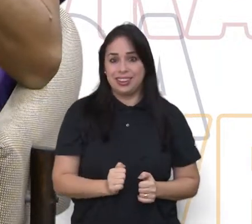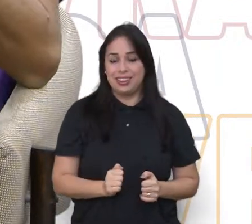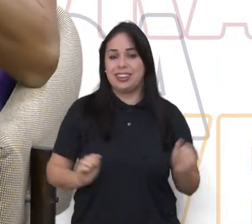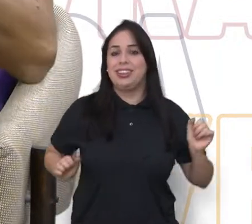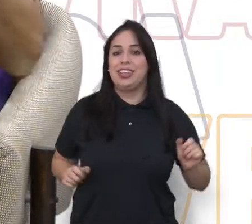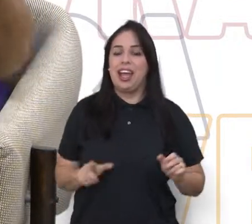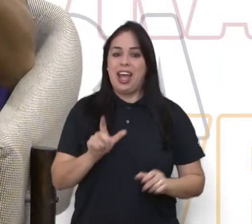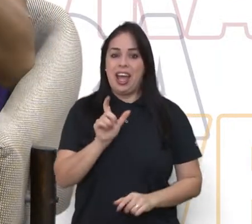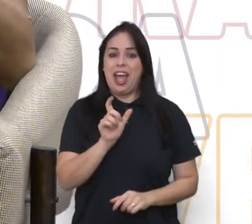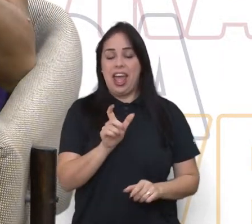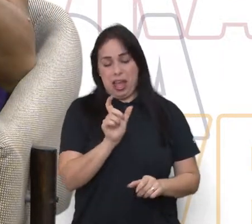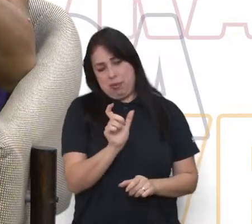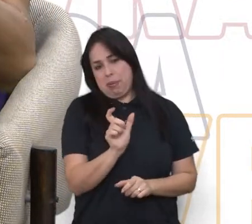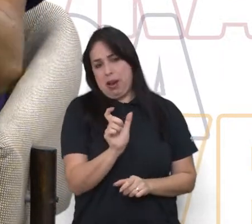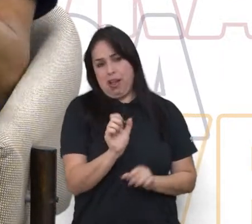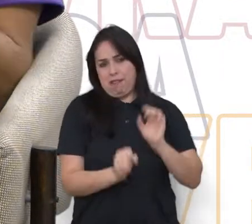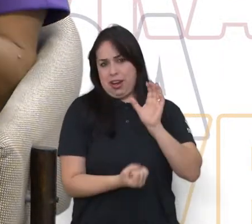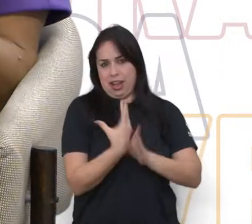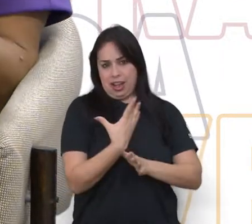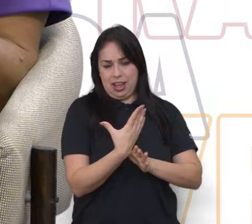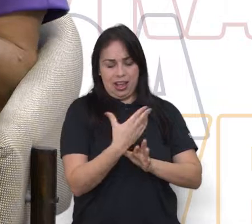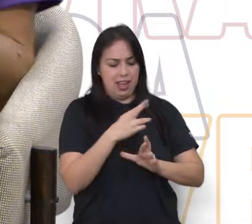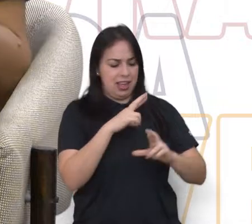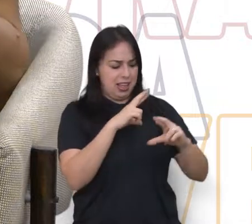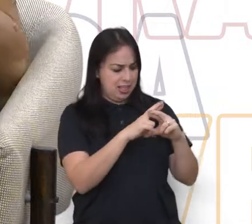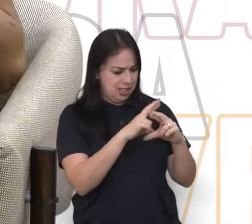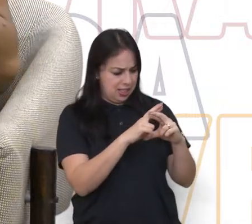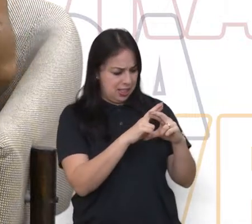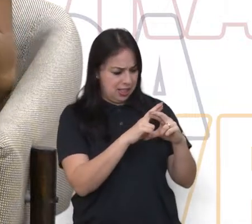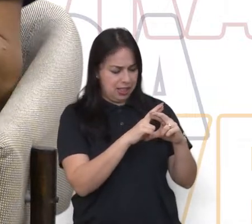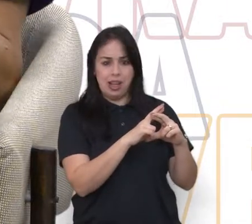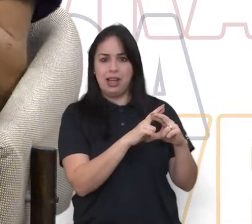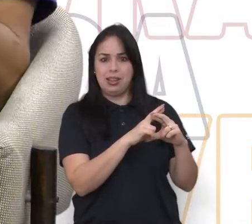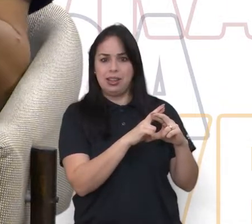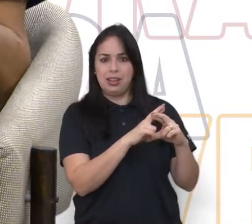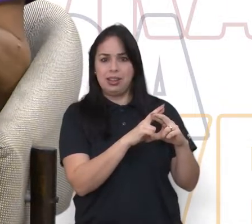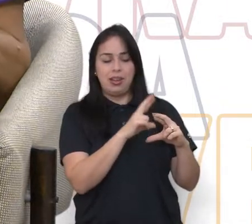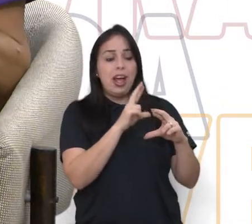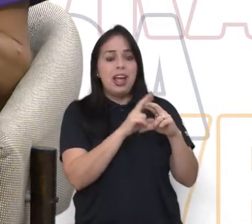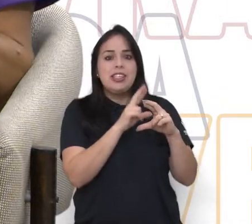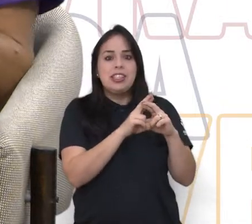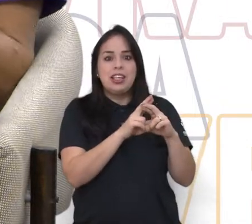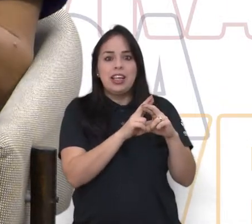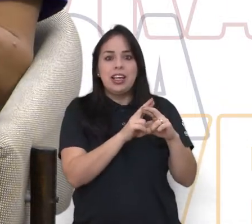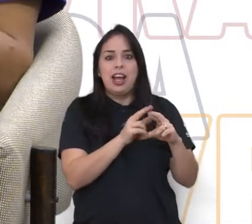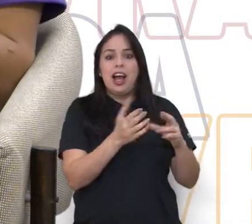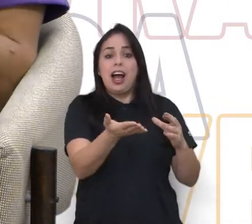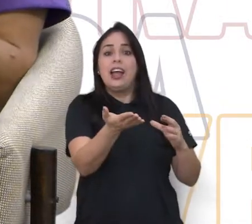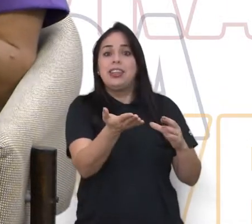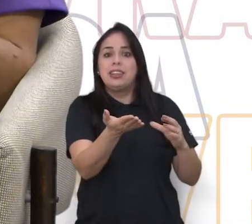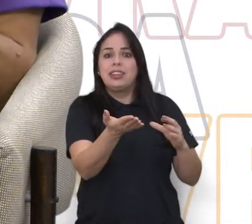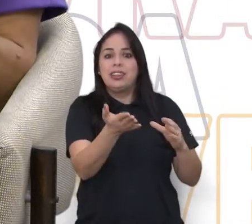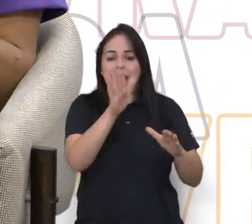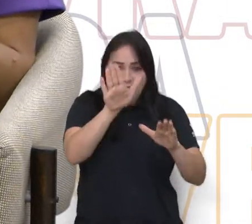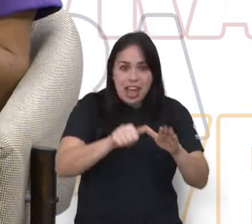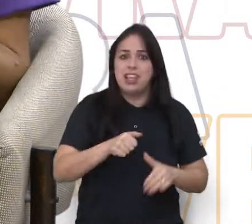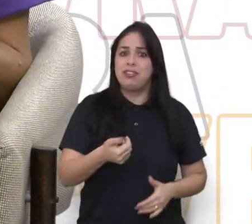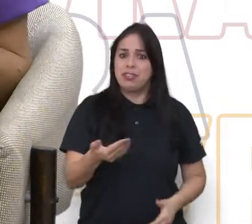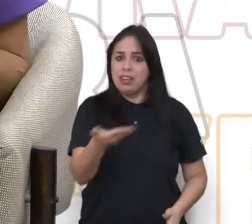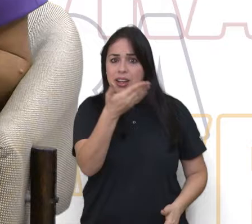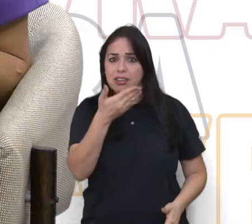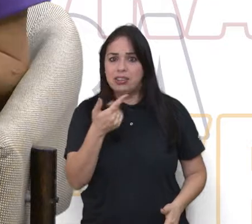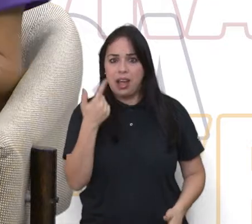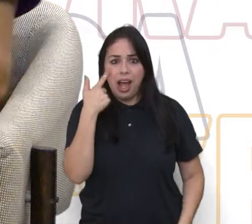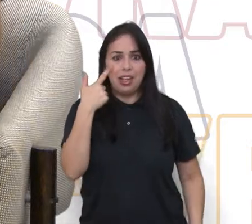Reciclaí, é uma palavra inventada, não é recicla aí, é Reciclaí. É um alerta, é um chamado,